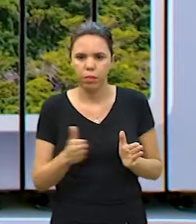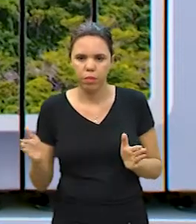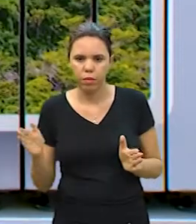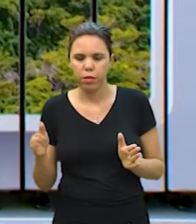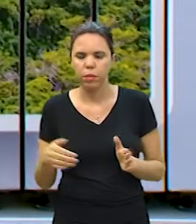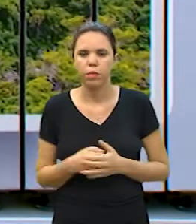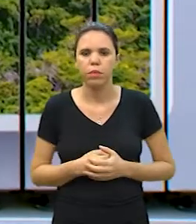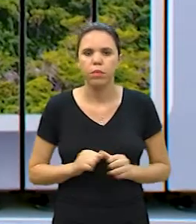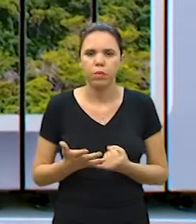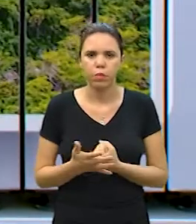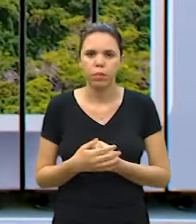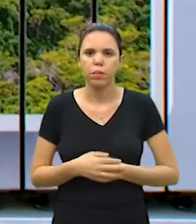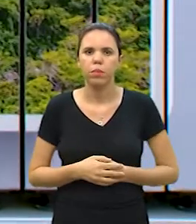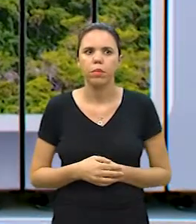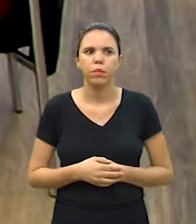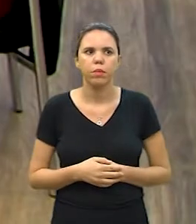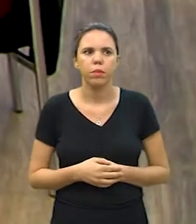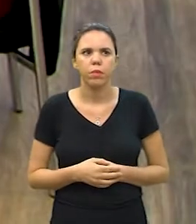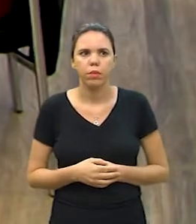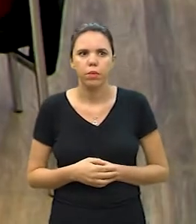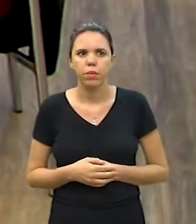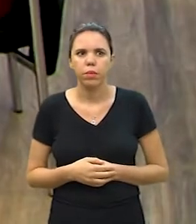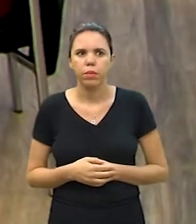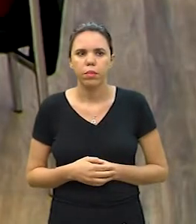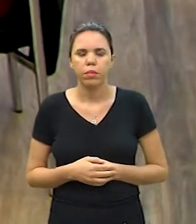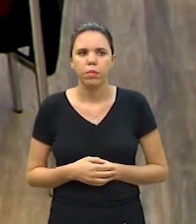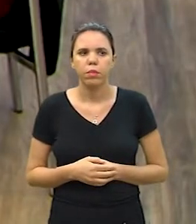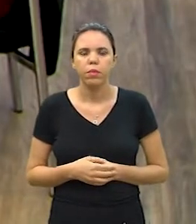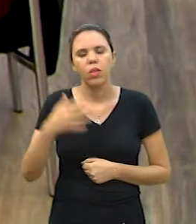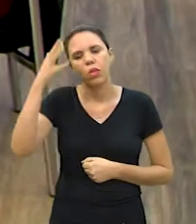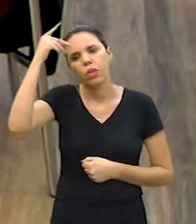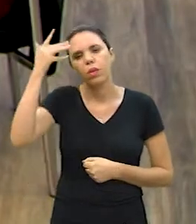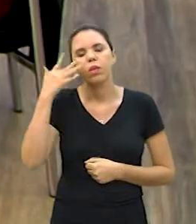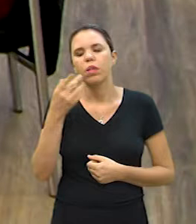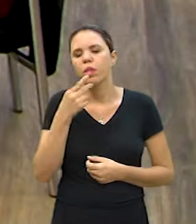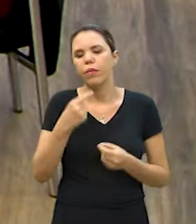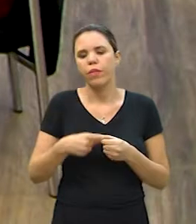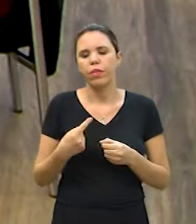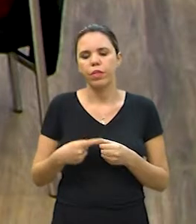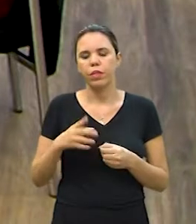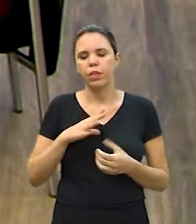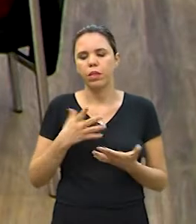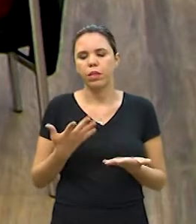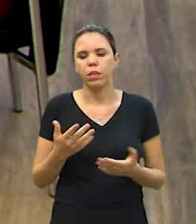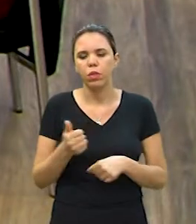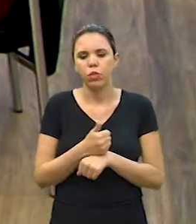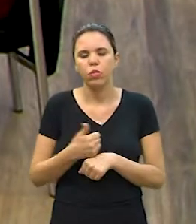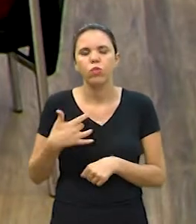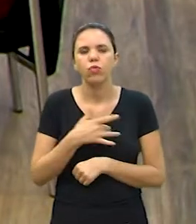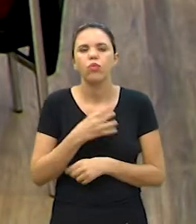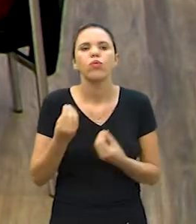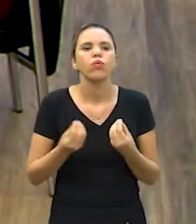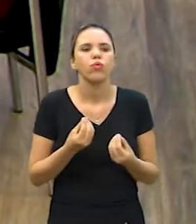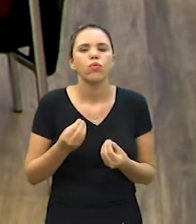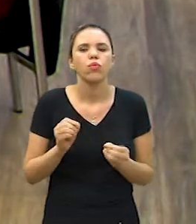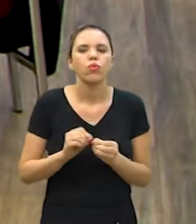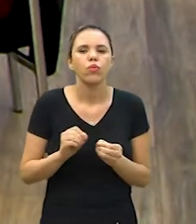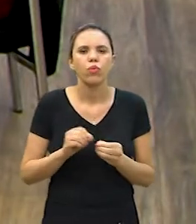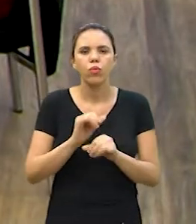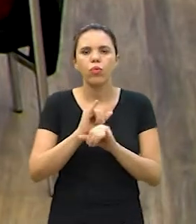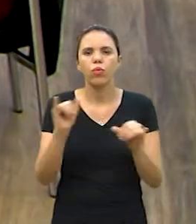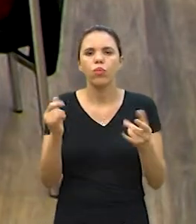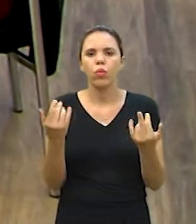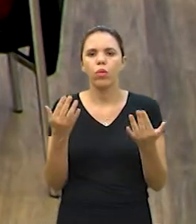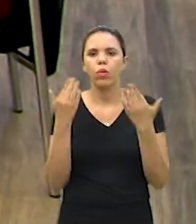durante esse período de pandemia, né? Farmadique, que a gente pode fazer no nosso município? É através do agente comunitário de saúde, é através